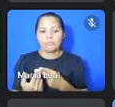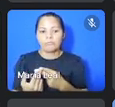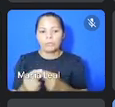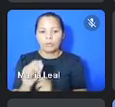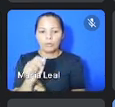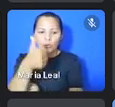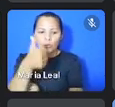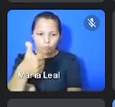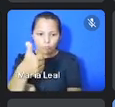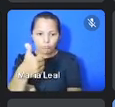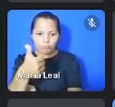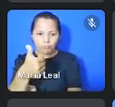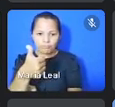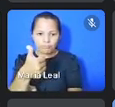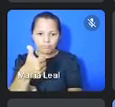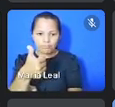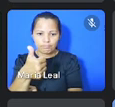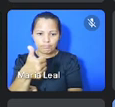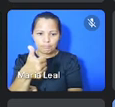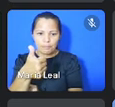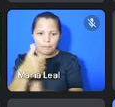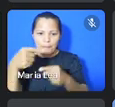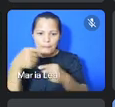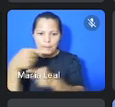aqui. Menos.